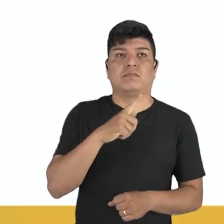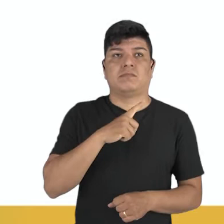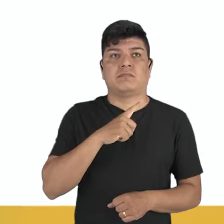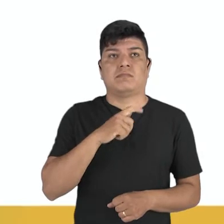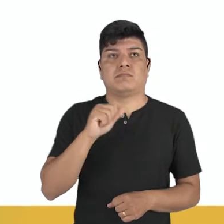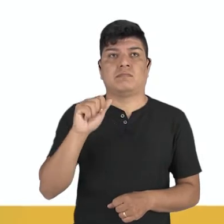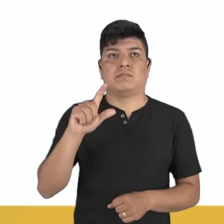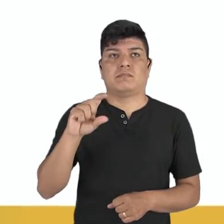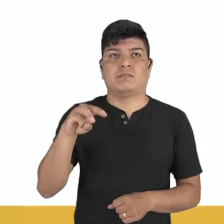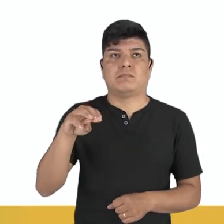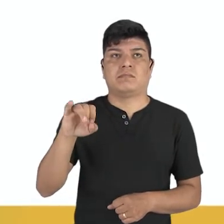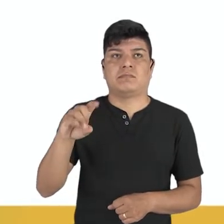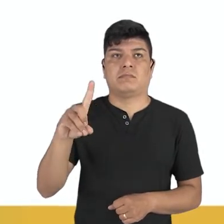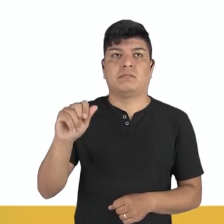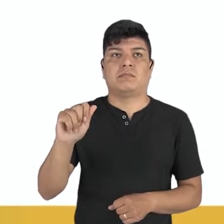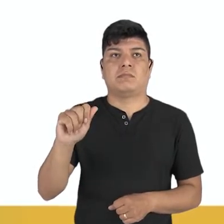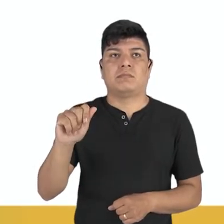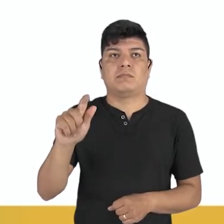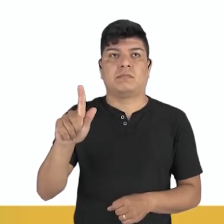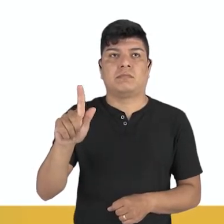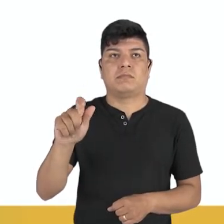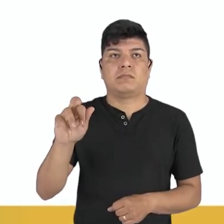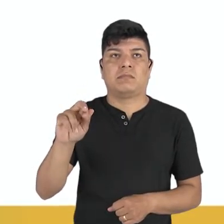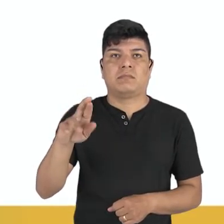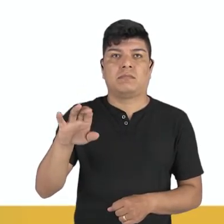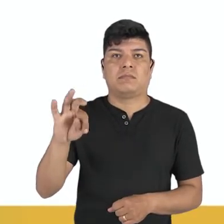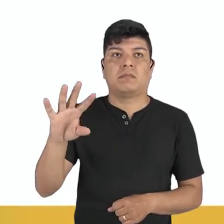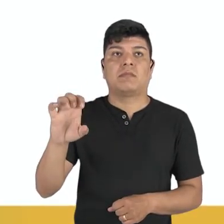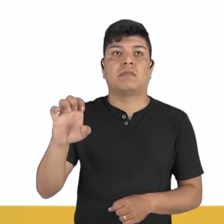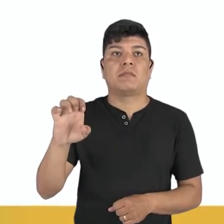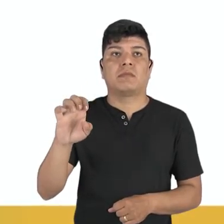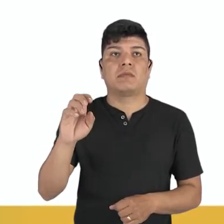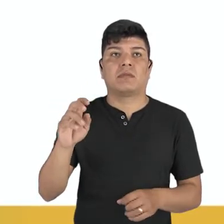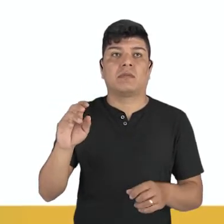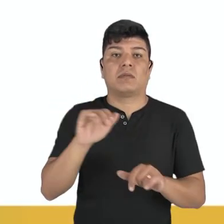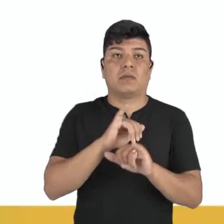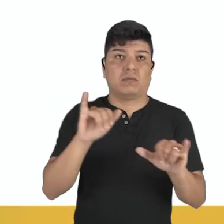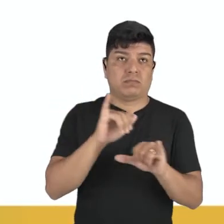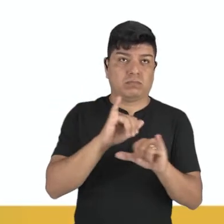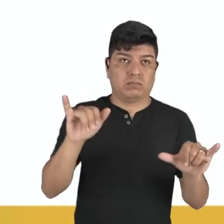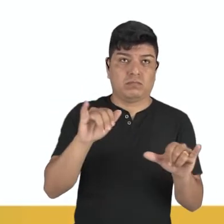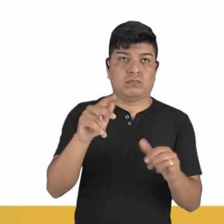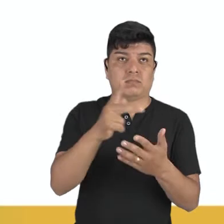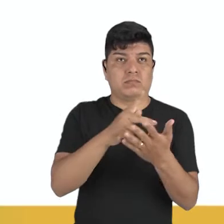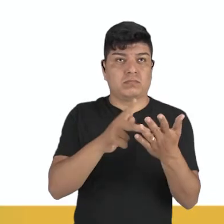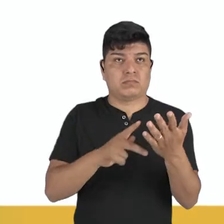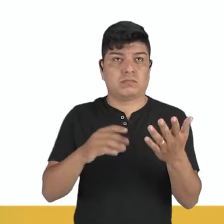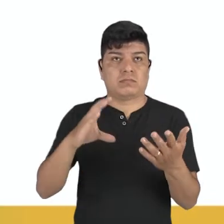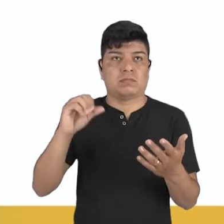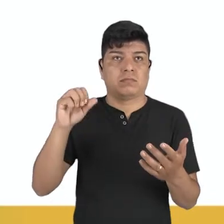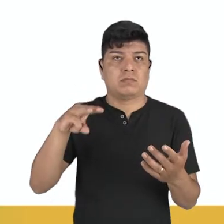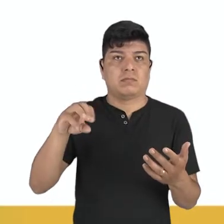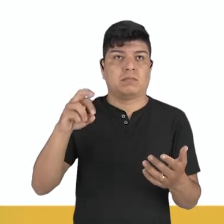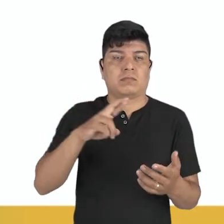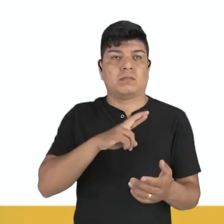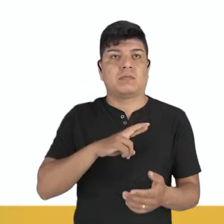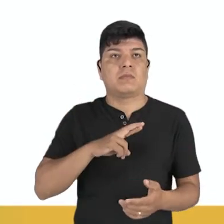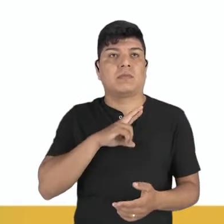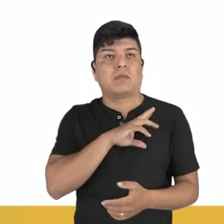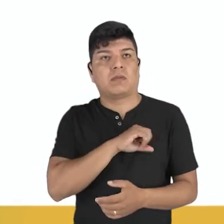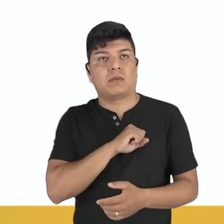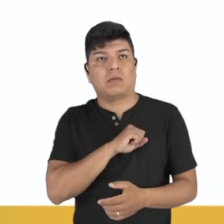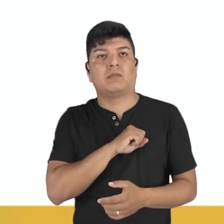o Almeida Garrett a publicação do poema de Camões nós vamos ter a prosa romances e